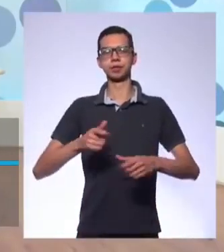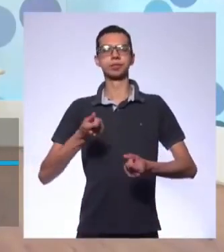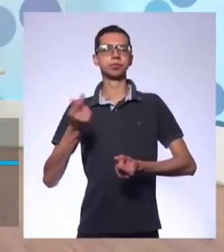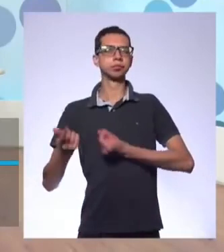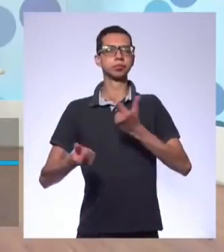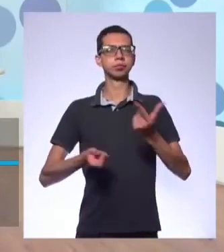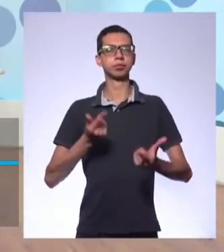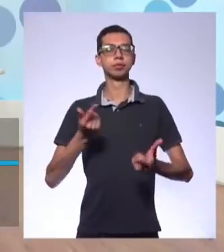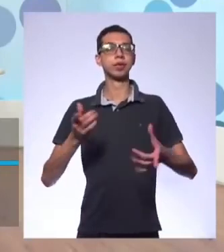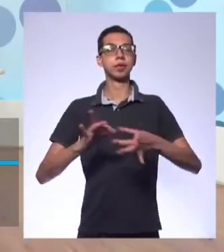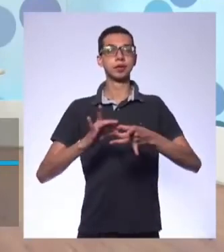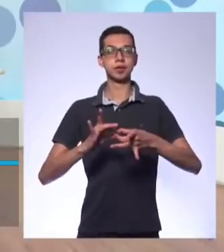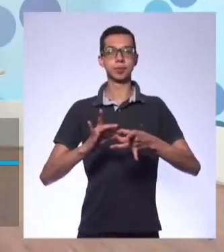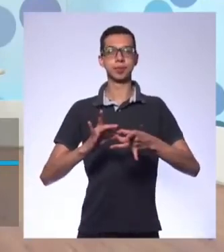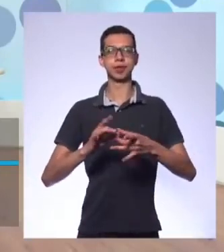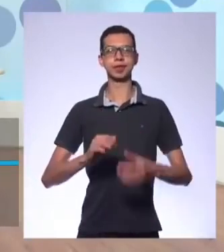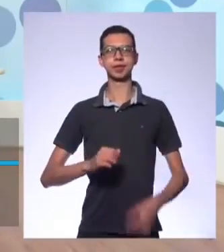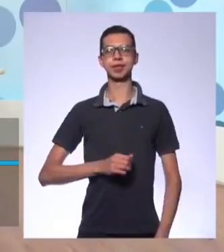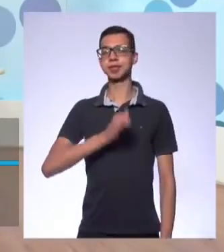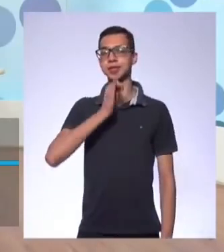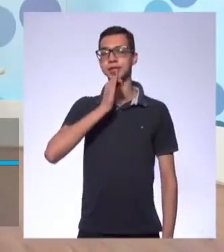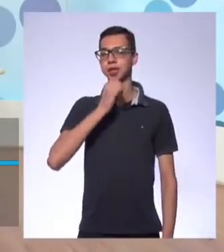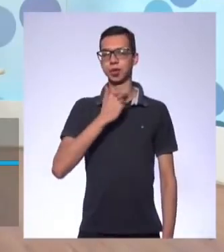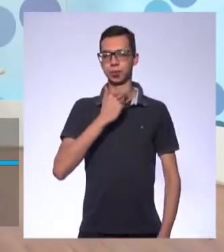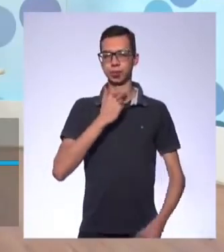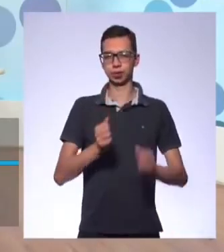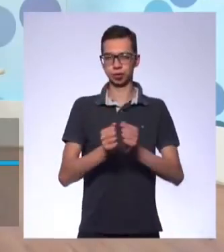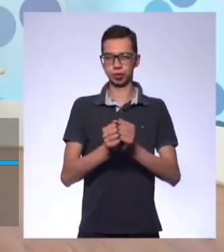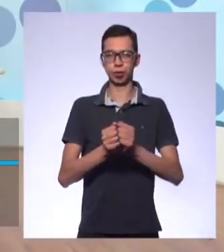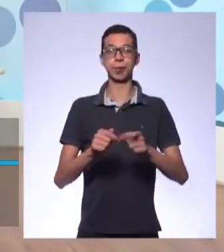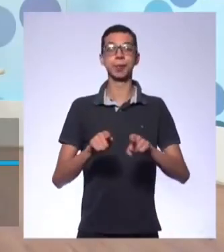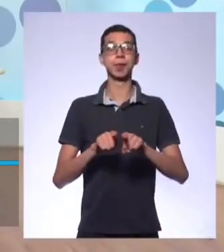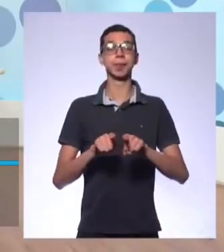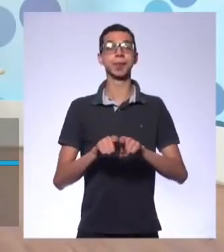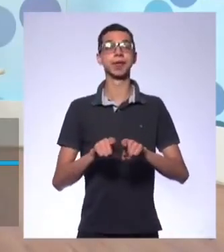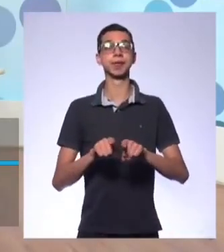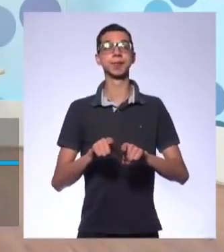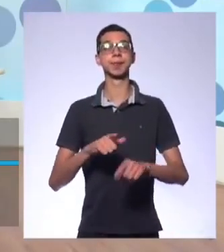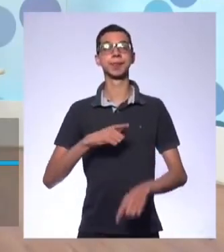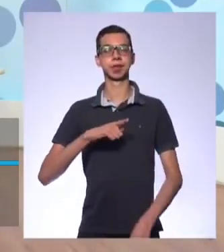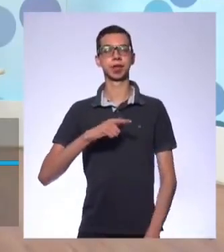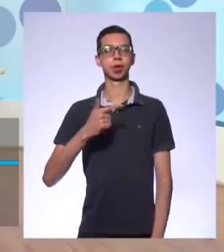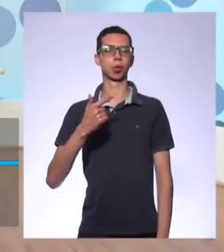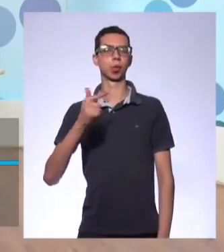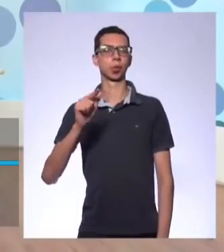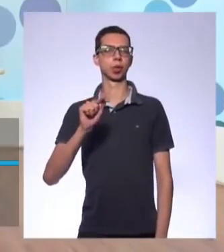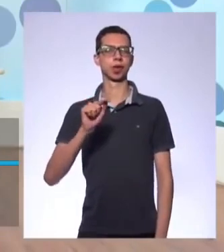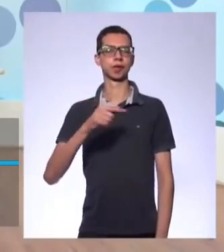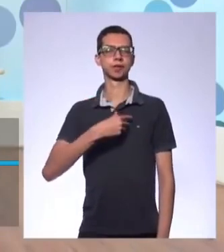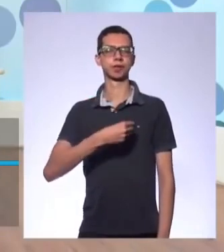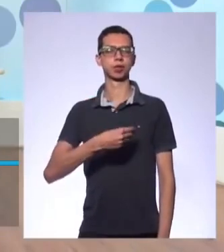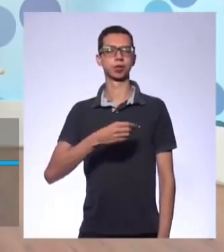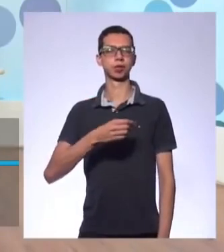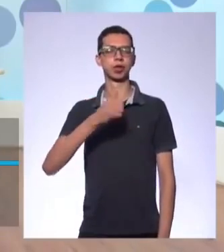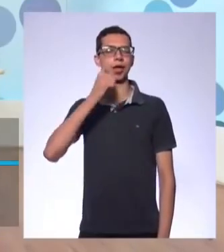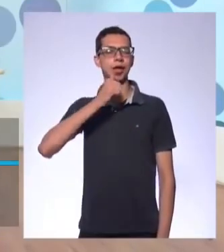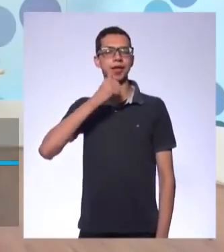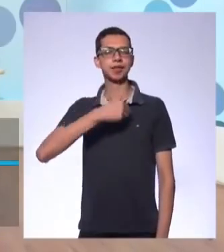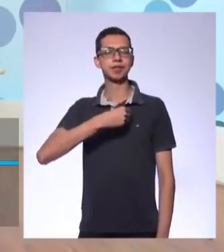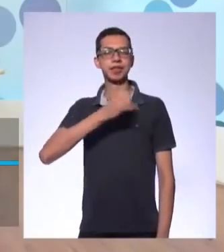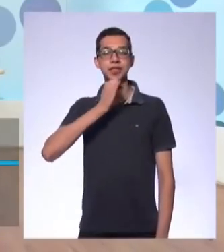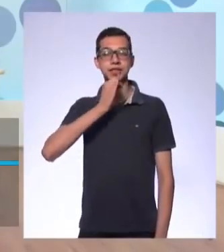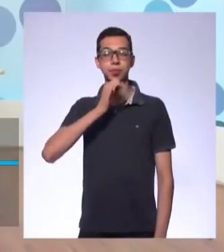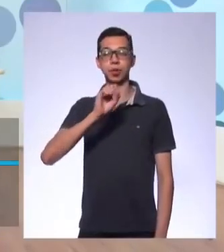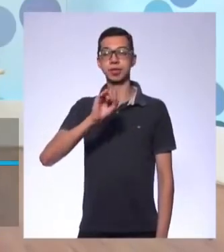odeiam. Tem o Rei Leão 2, que eles também, que é o filho do Simba, a filha do Simba que não pode casar com a